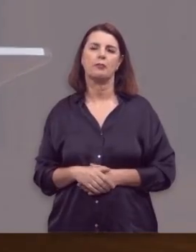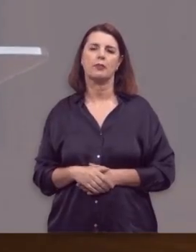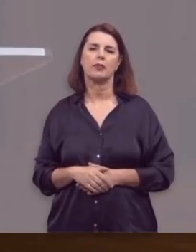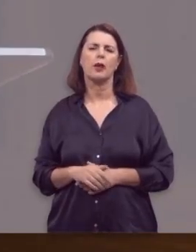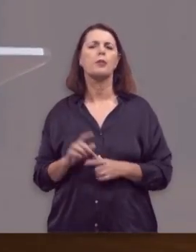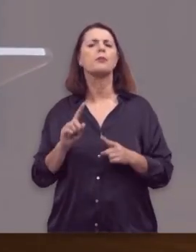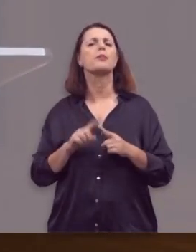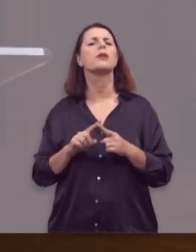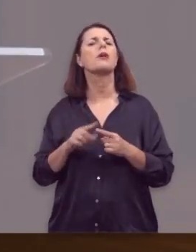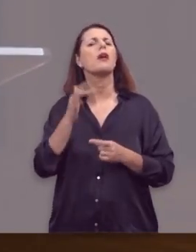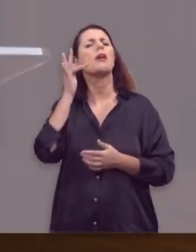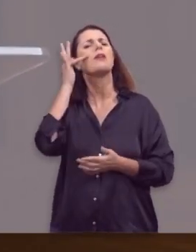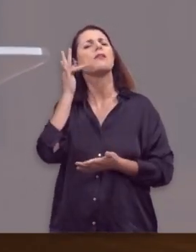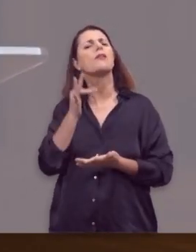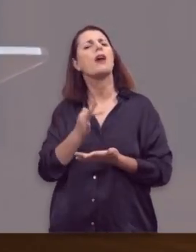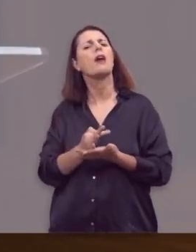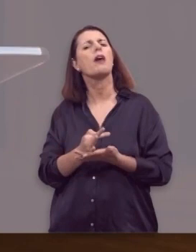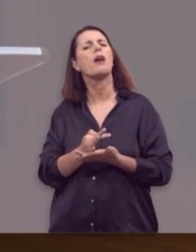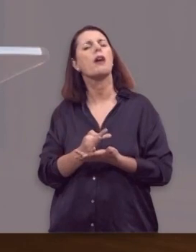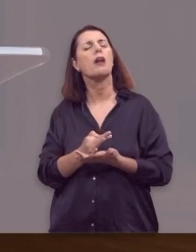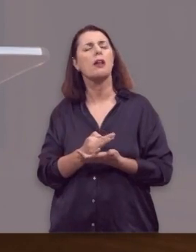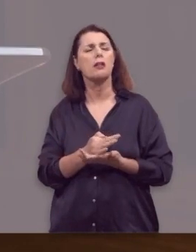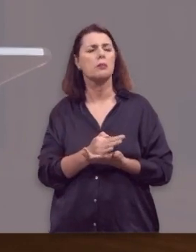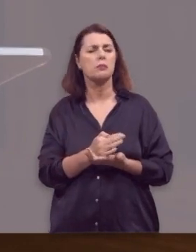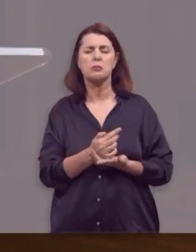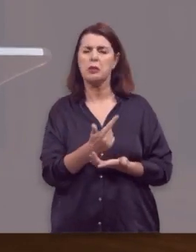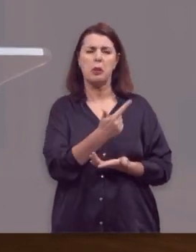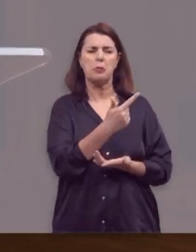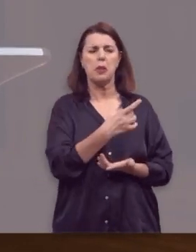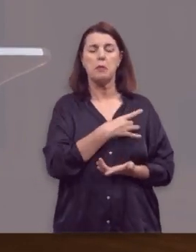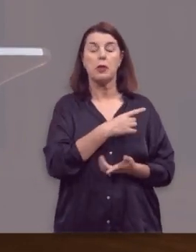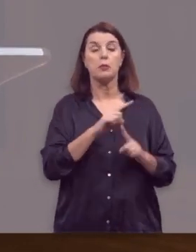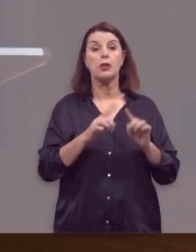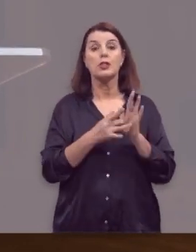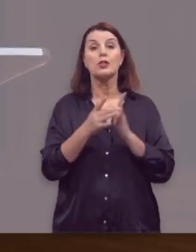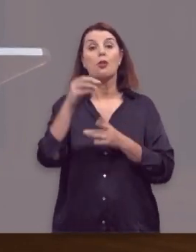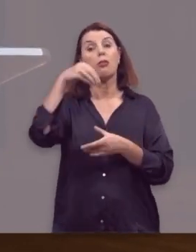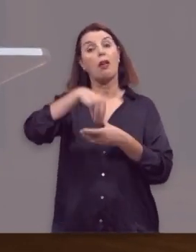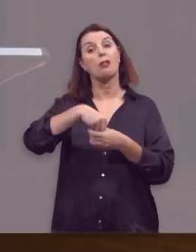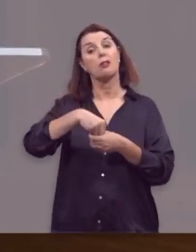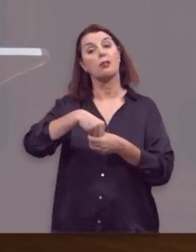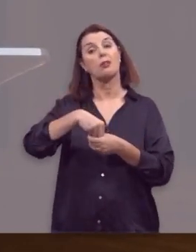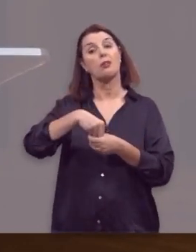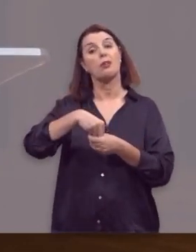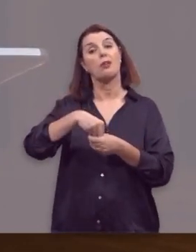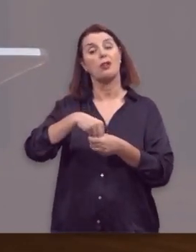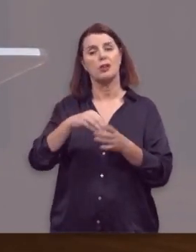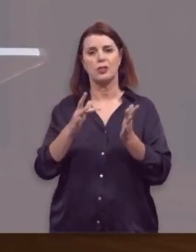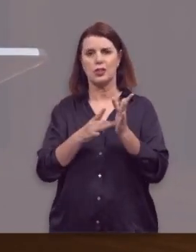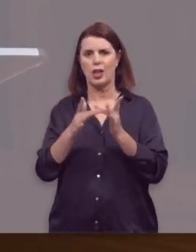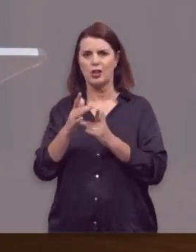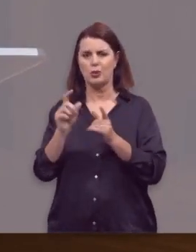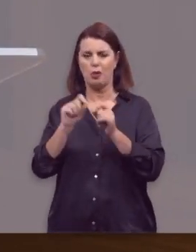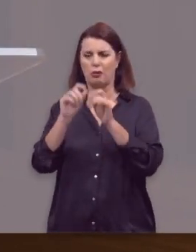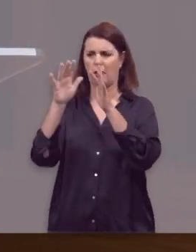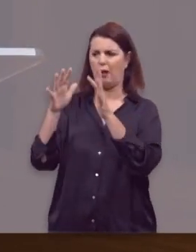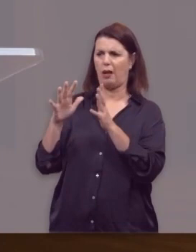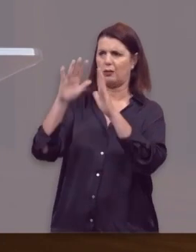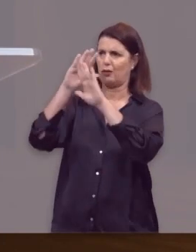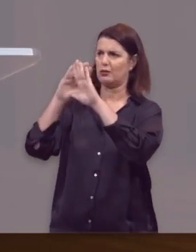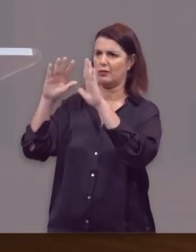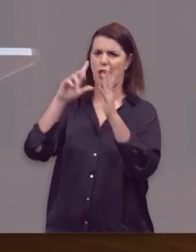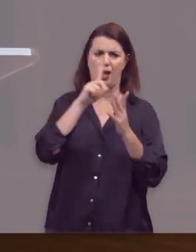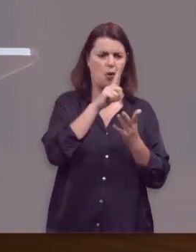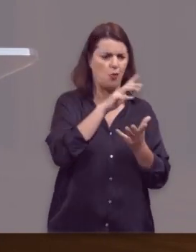Por que eles deviam ter fé e não medo? Porque Jesus estava dentro do barco. Jesus é o Criador do céu, da terra e do